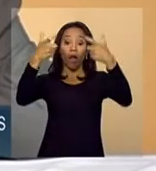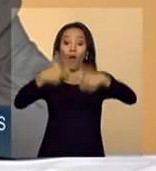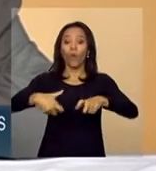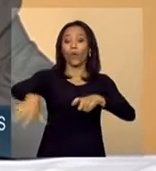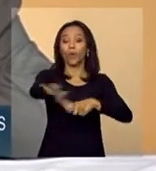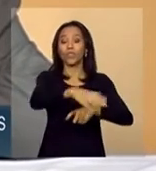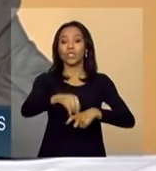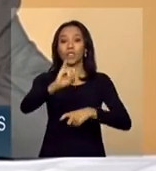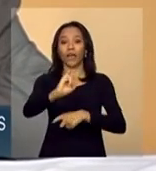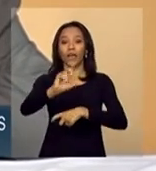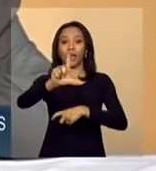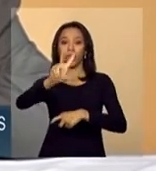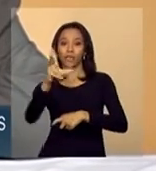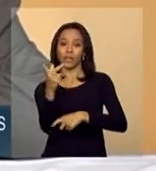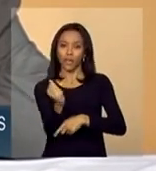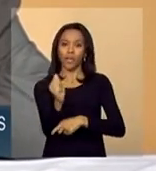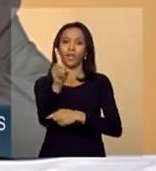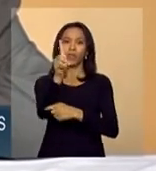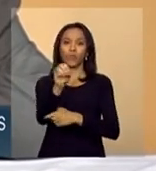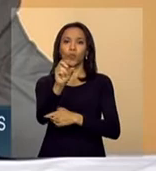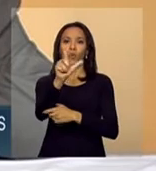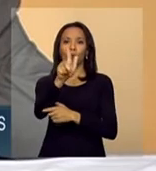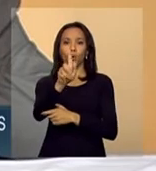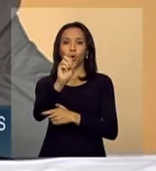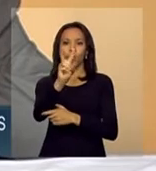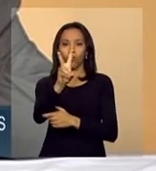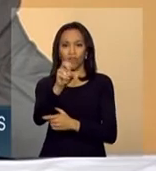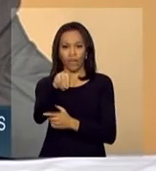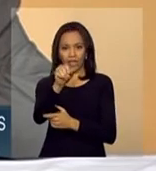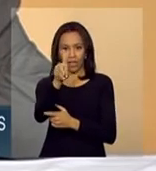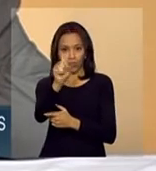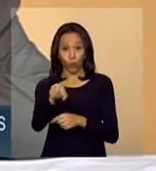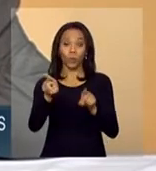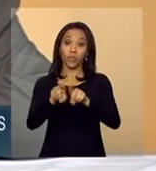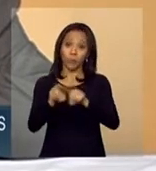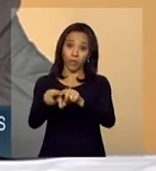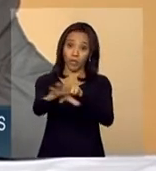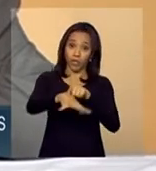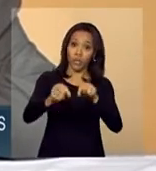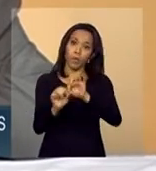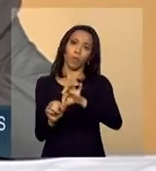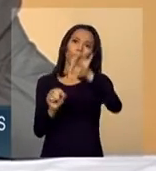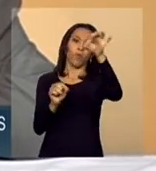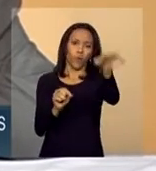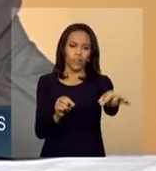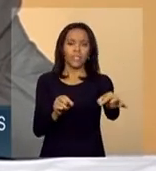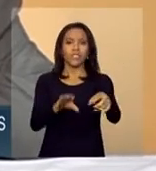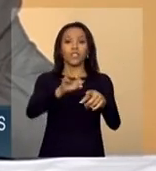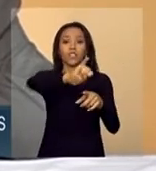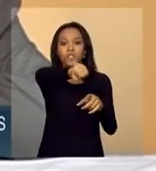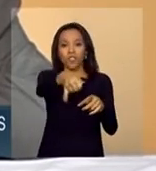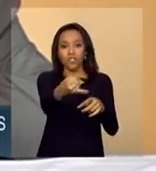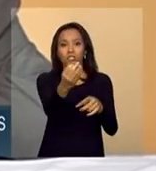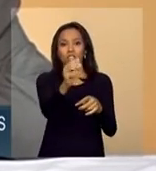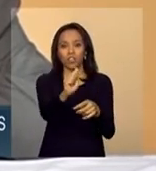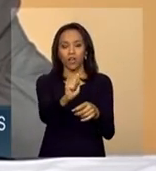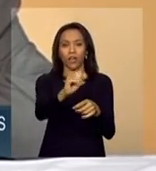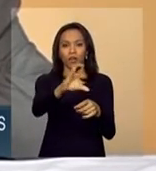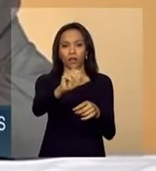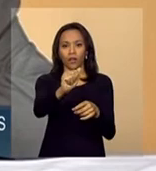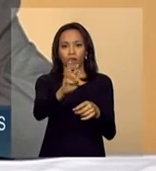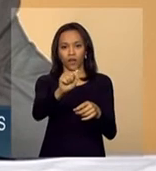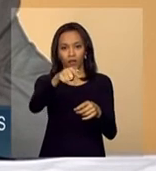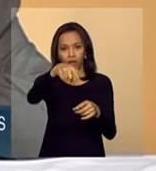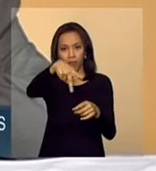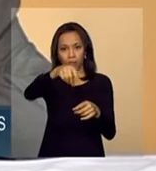Então, nós estamos estendendo a rede ao Rio Centro, passando por Jacarepaguá. Nós vamos estender essa rede, então, para atender aquela região um